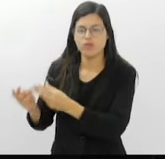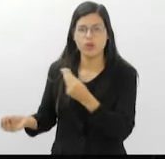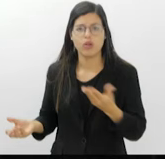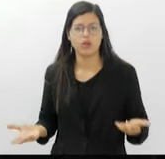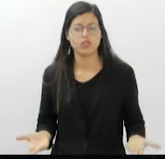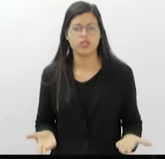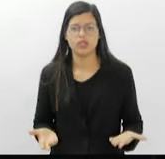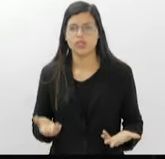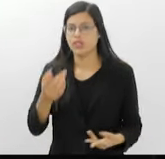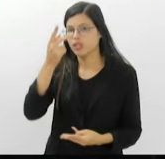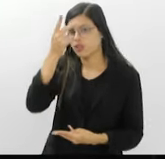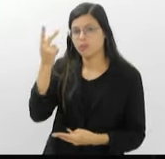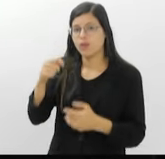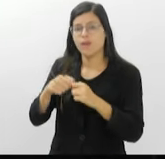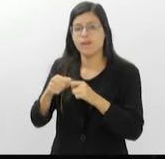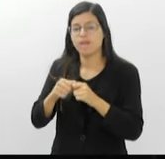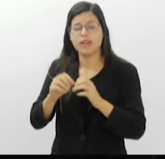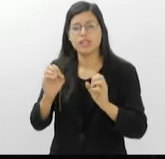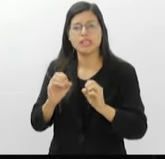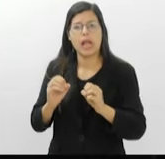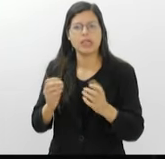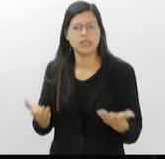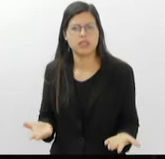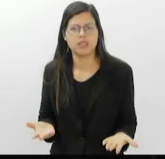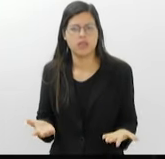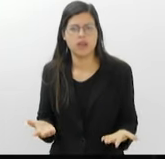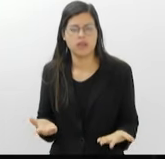A Polícia Civil não toma atitude.